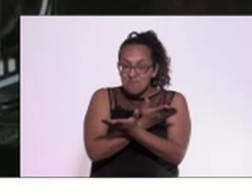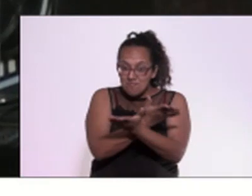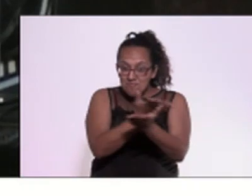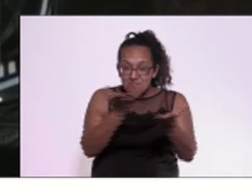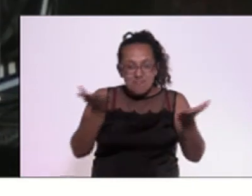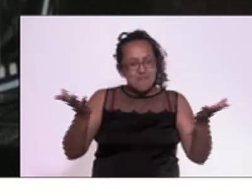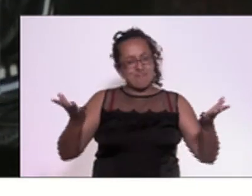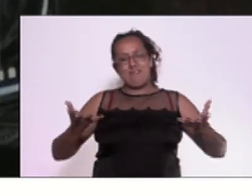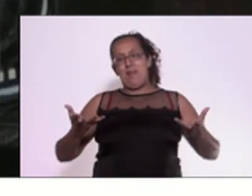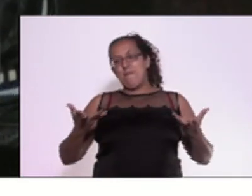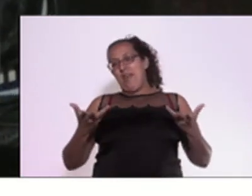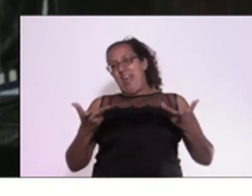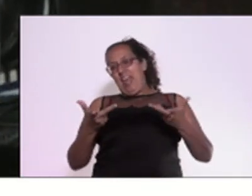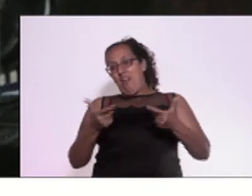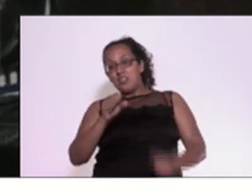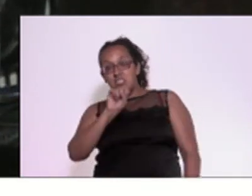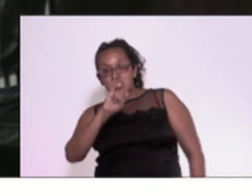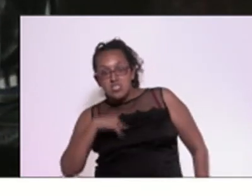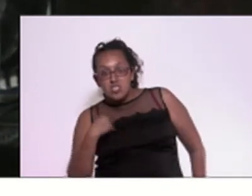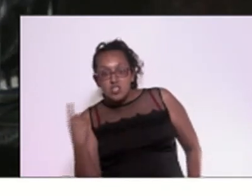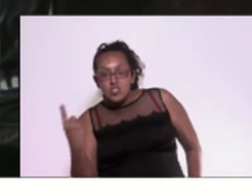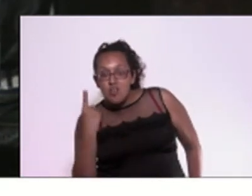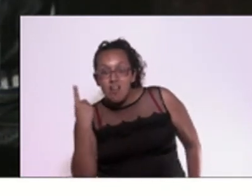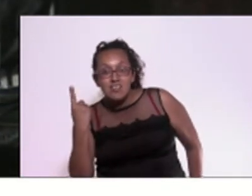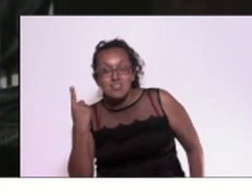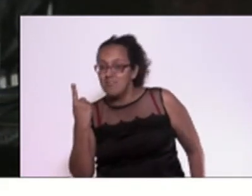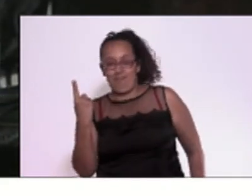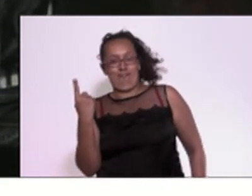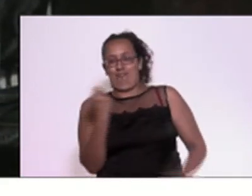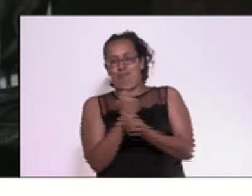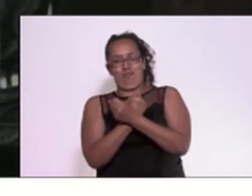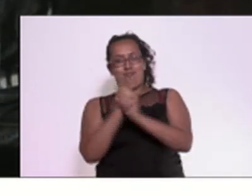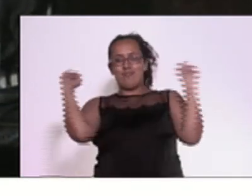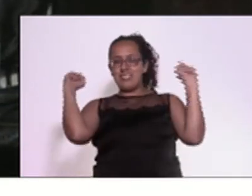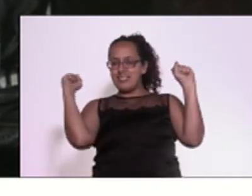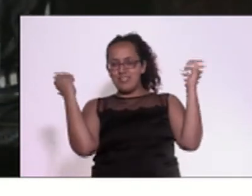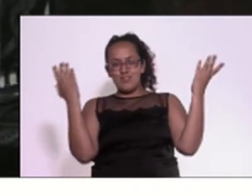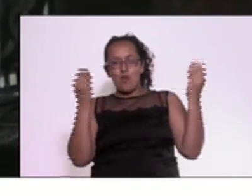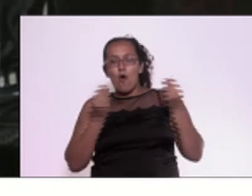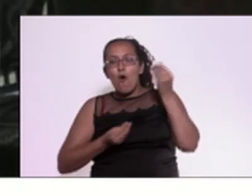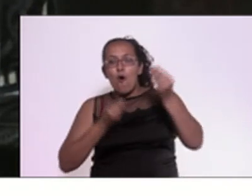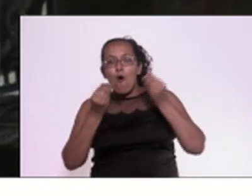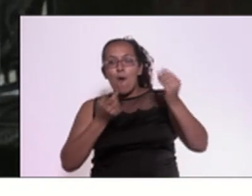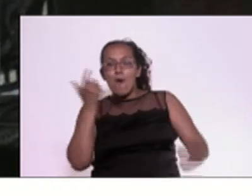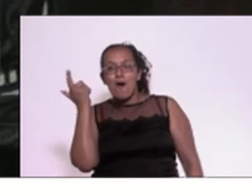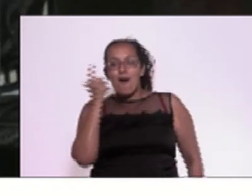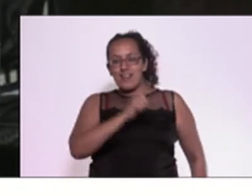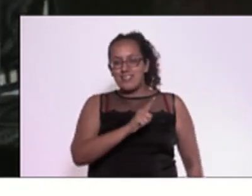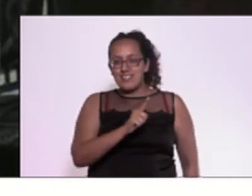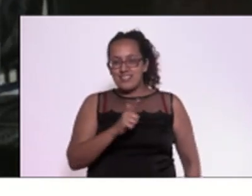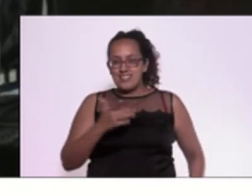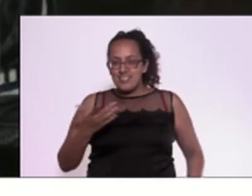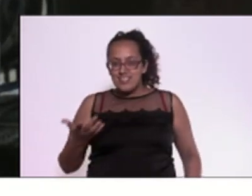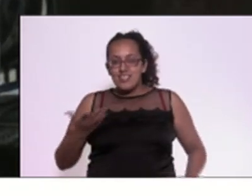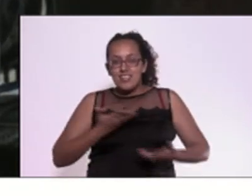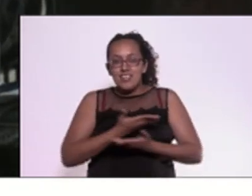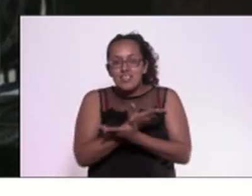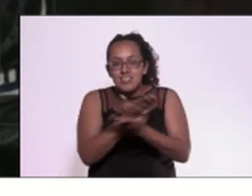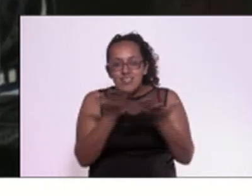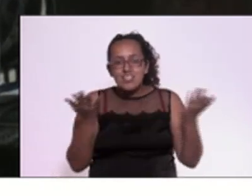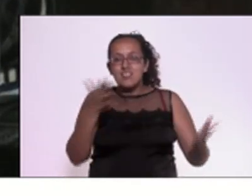jornalzinho. Meu pai tentou provar que era plágio, perdemos. Em compensação, inventaram para mim,